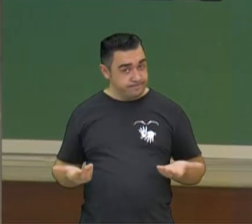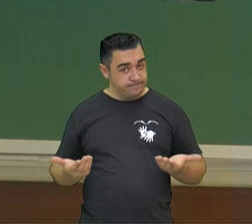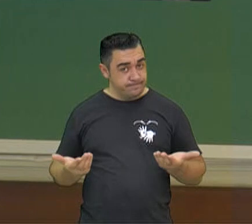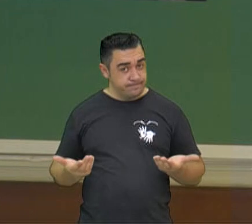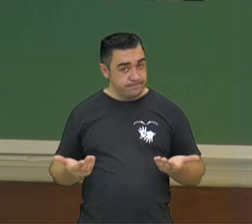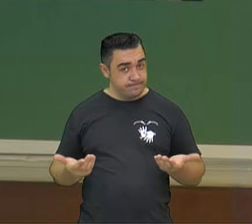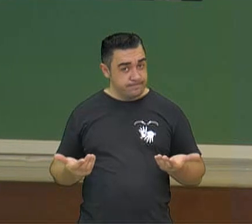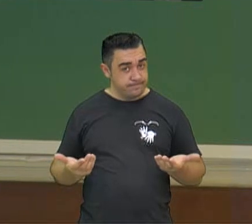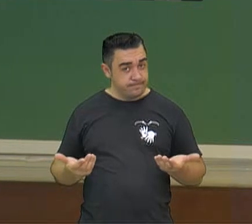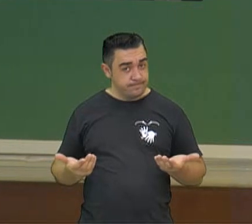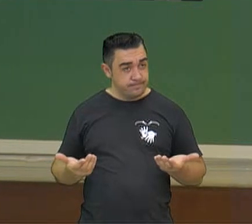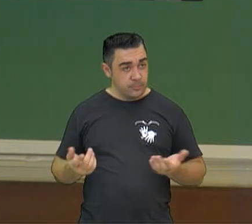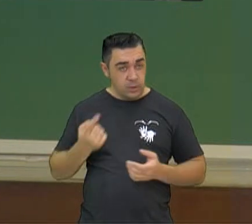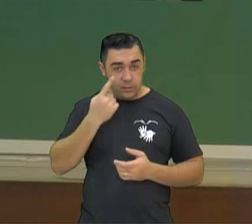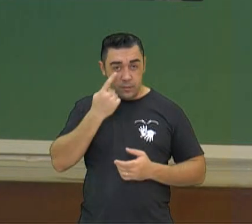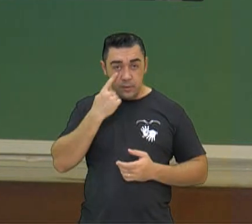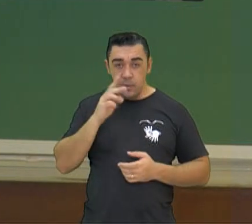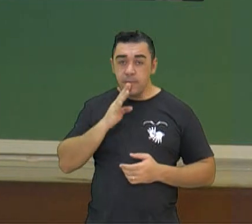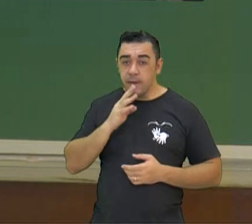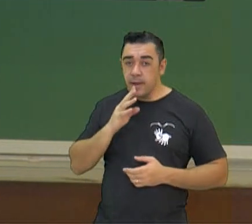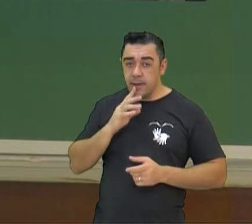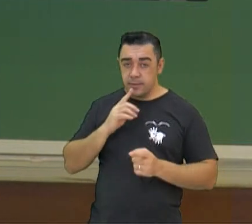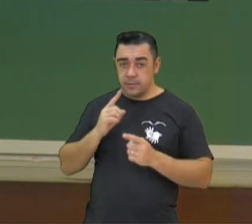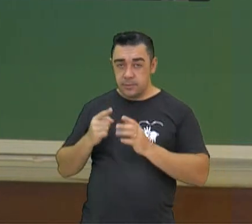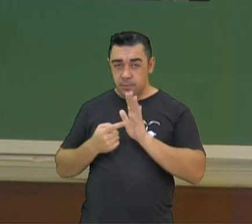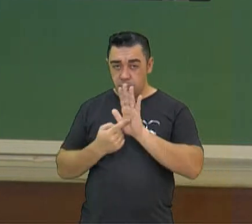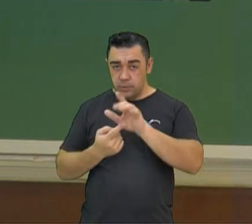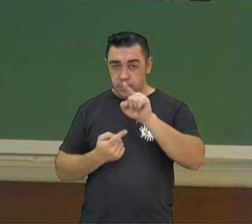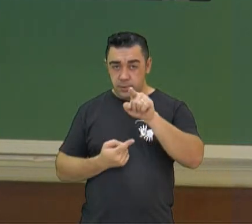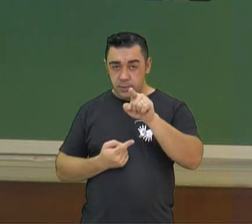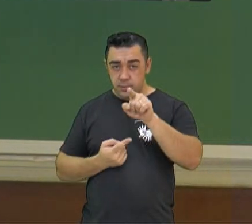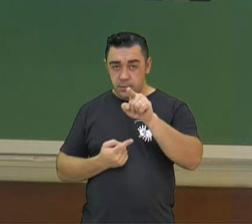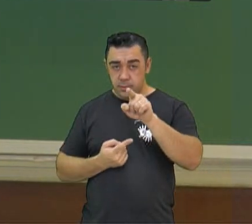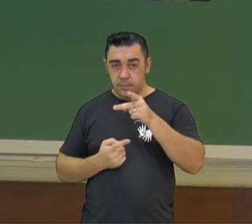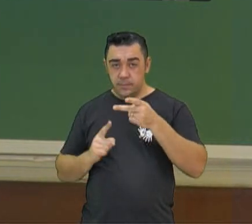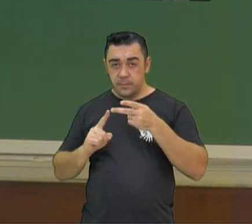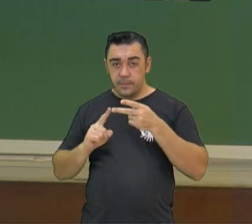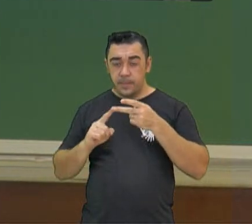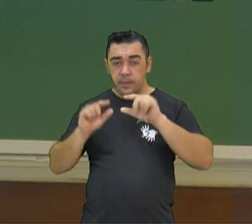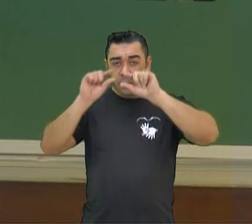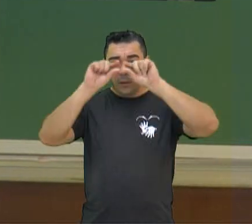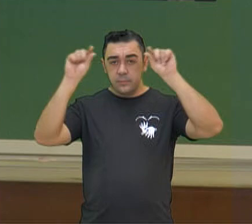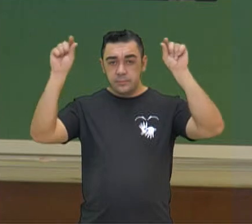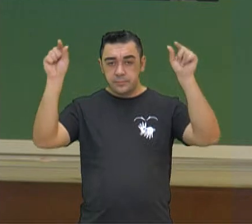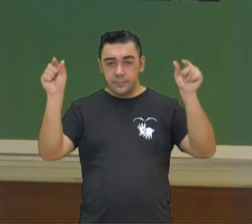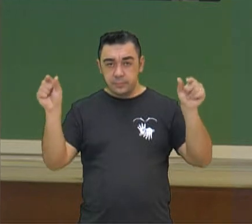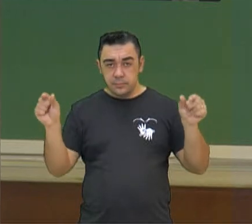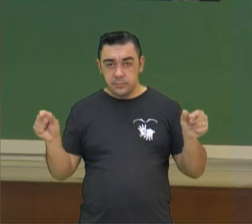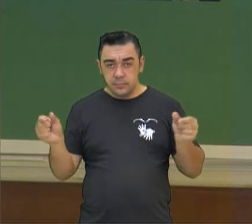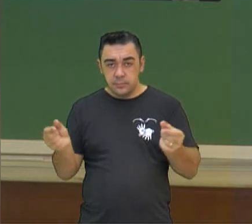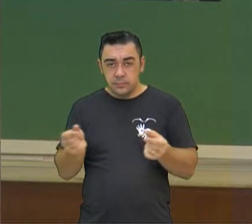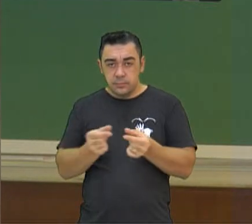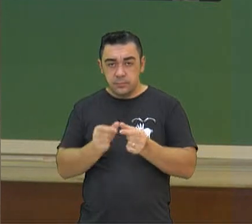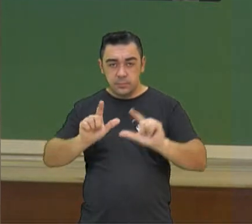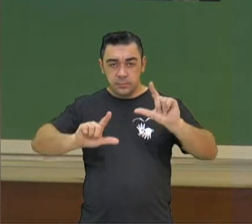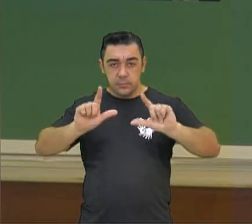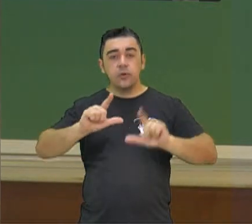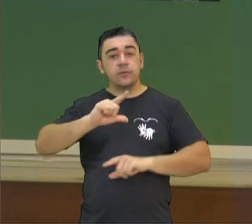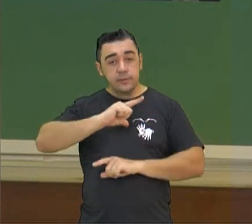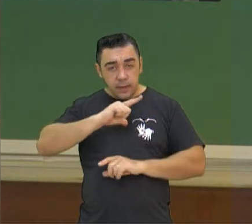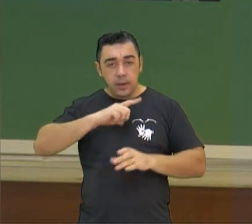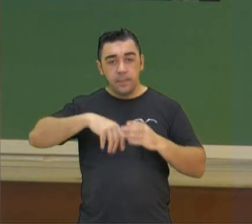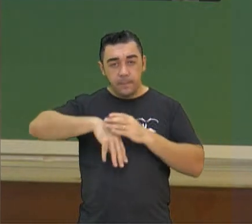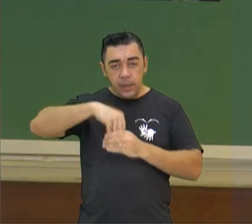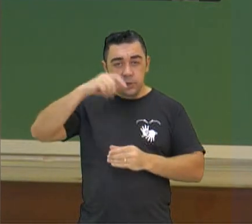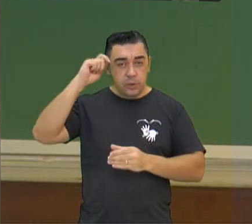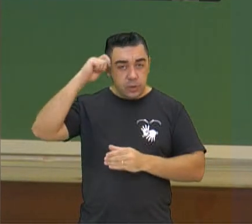Esse aparelhinho aqui tem petróleo. A lateral desta TV tem petróleo.